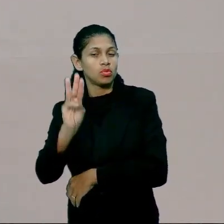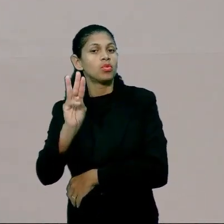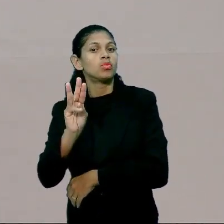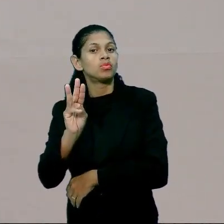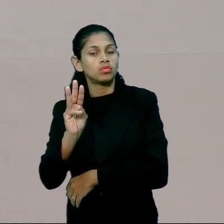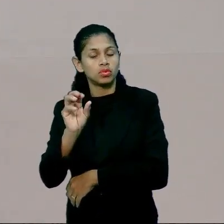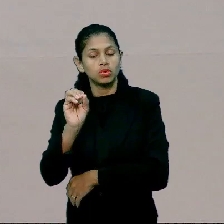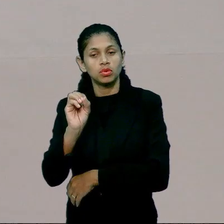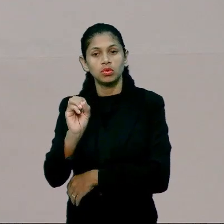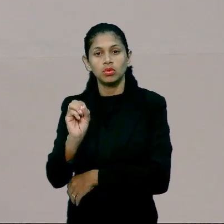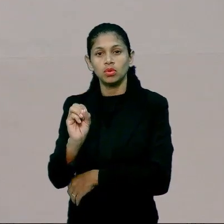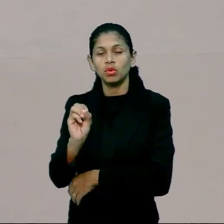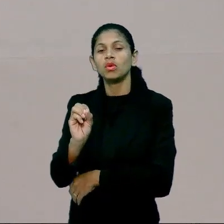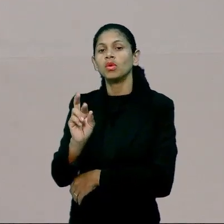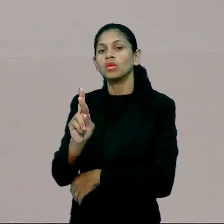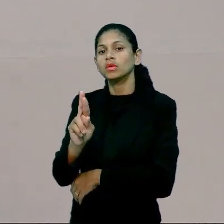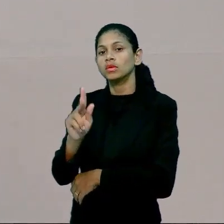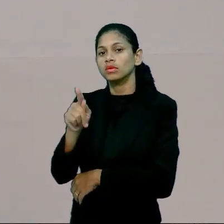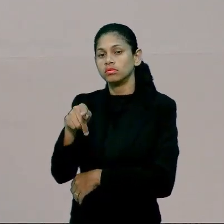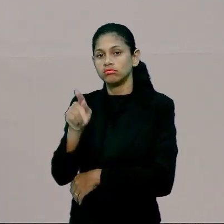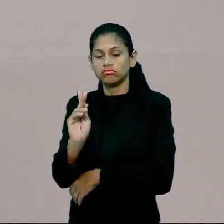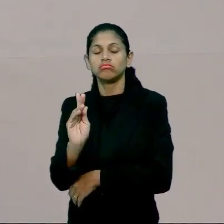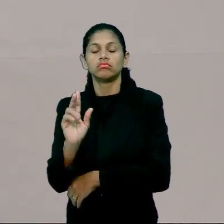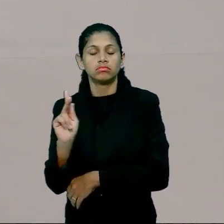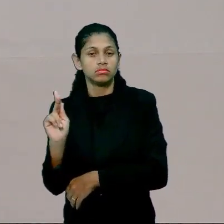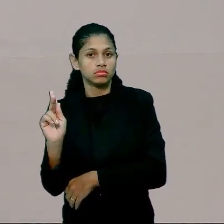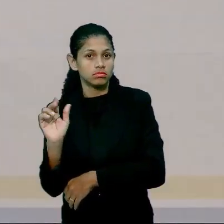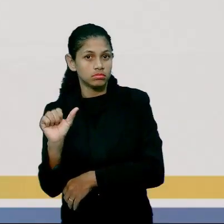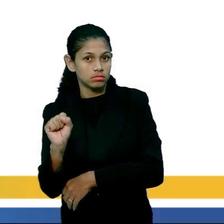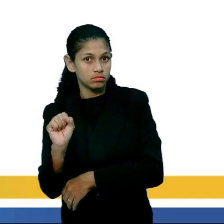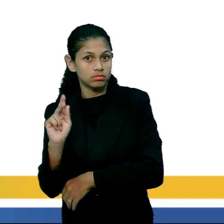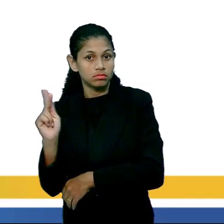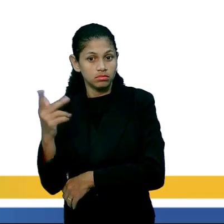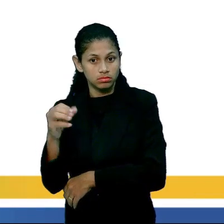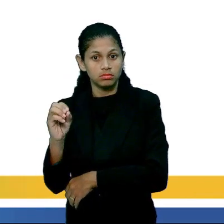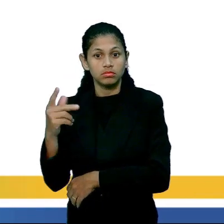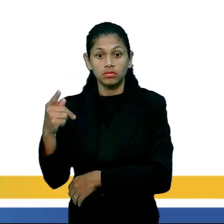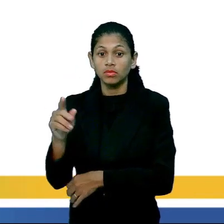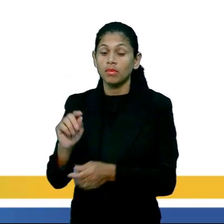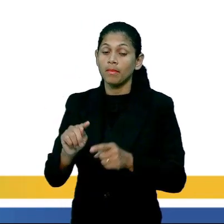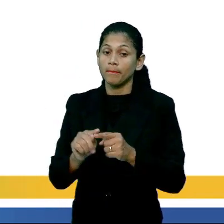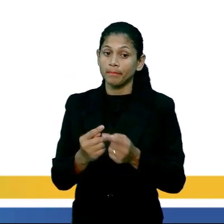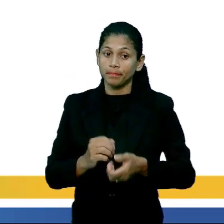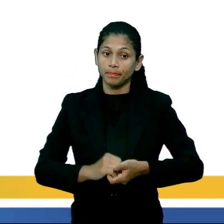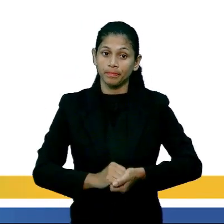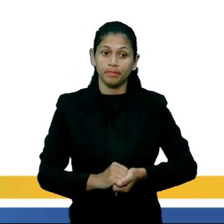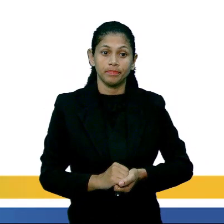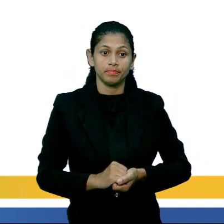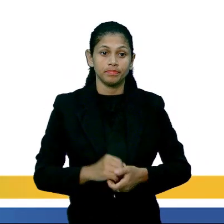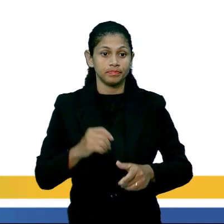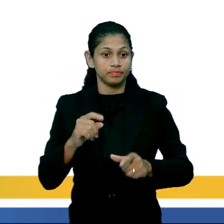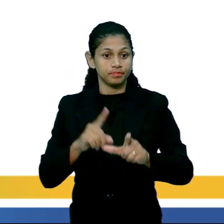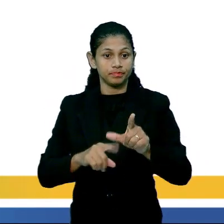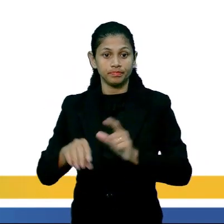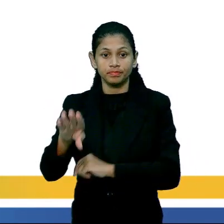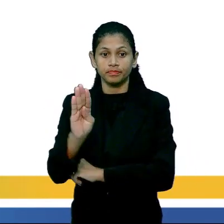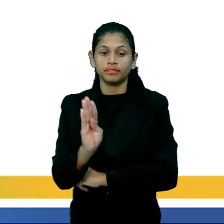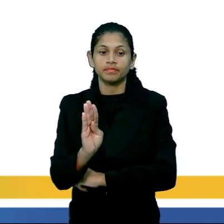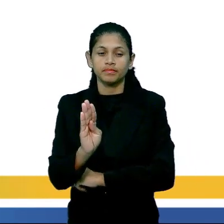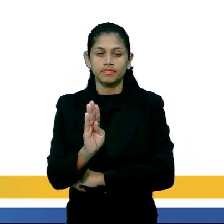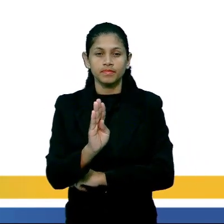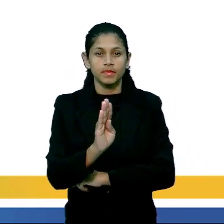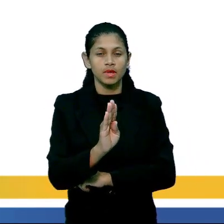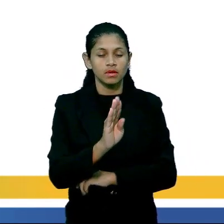Então, a letra A corresponde, sim, e vamos ver as demais alternativas agora, ok? Letra B, nós